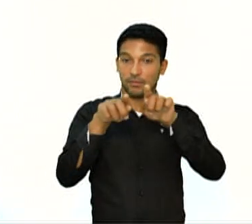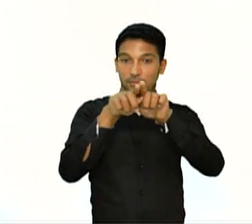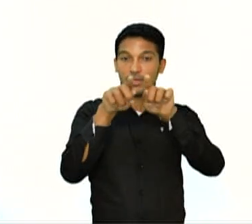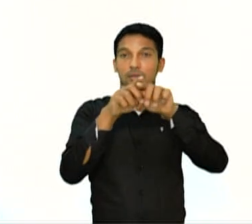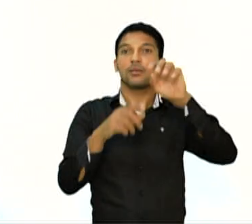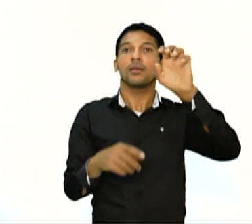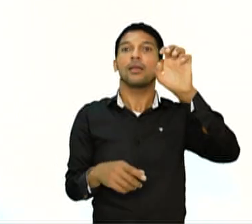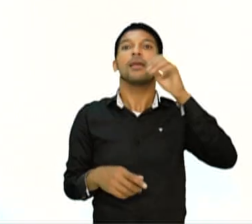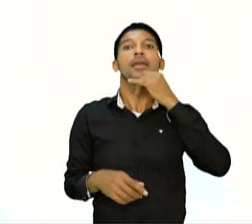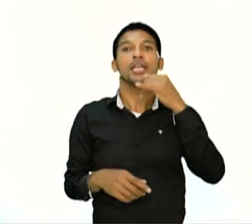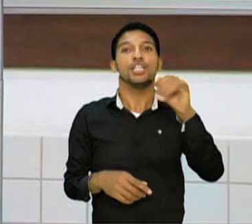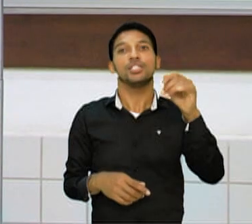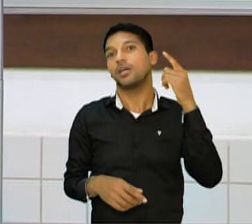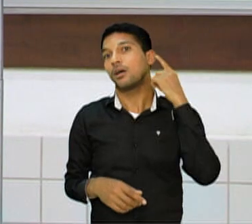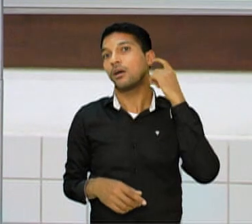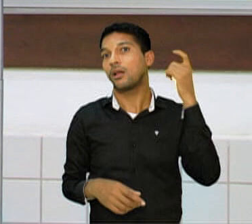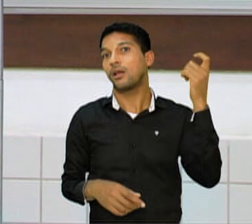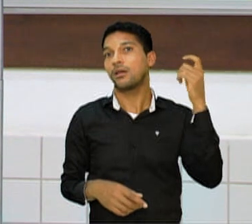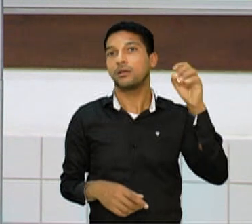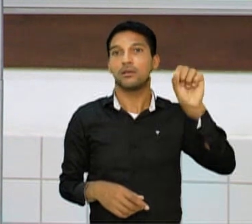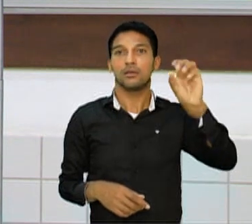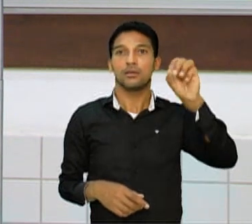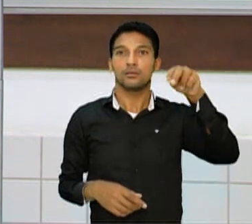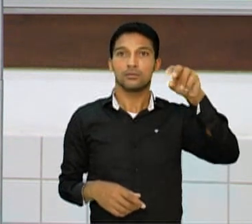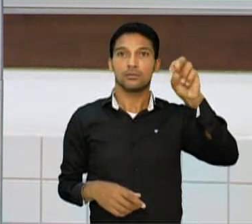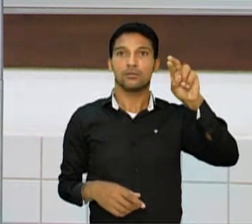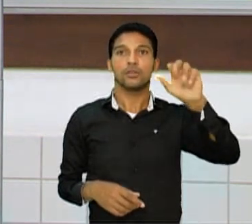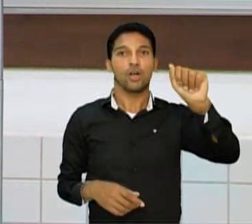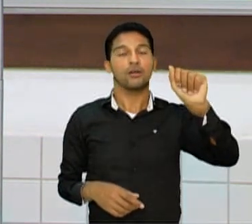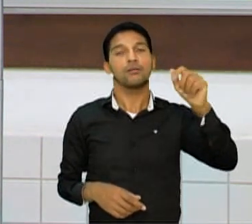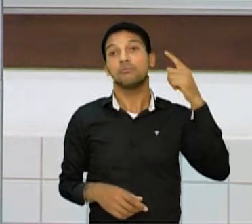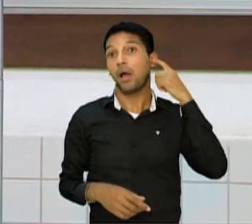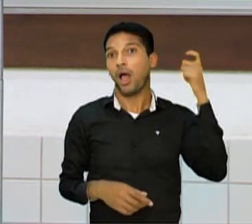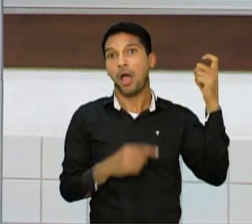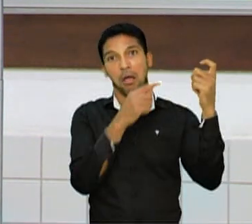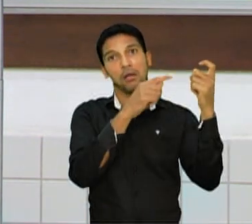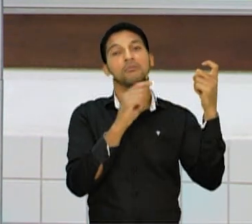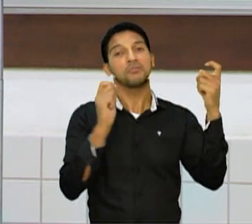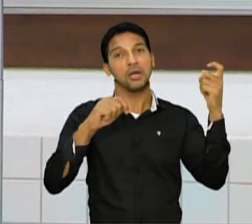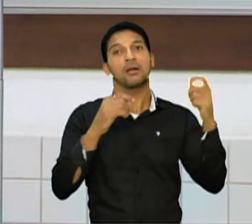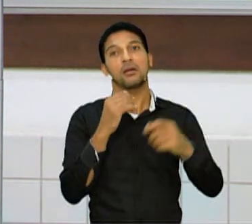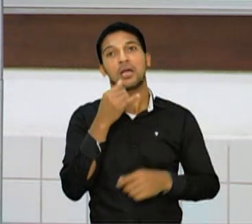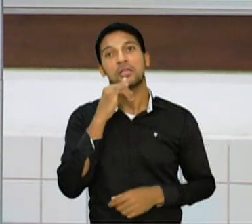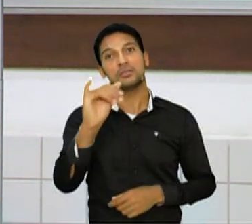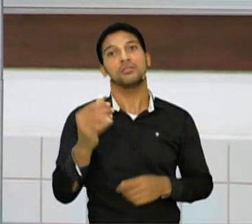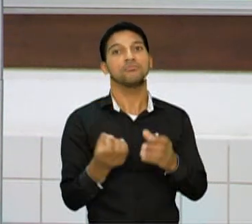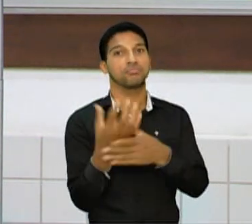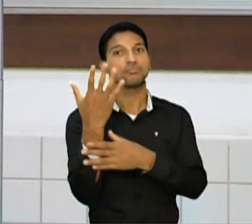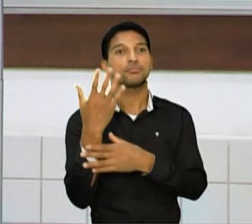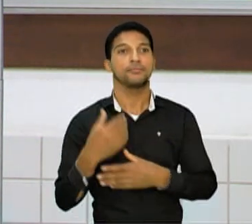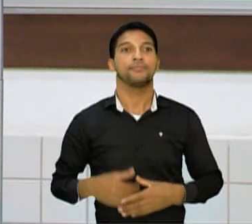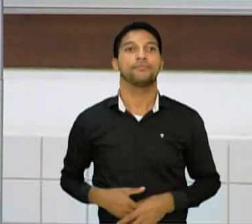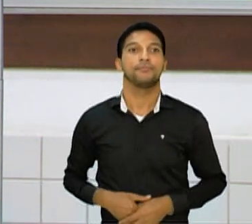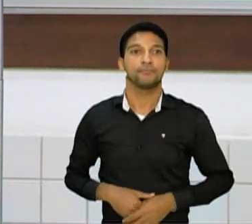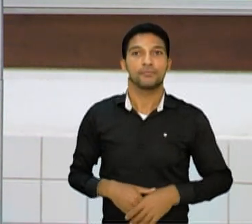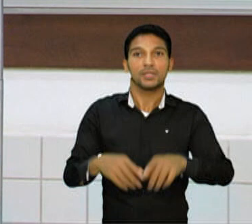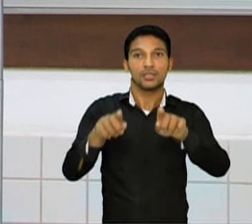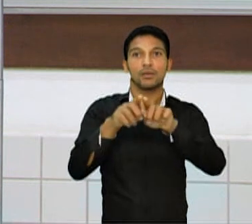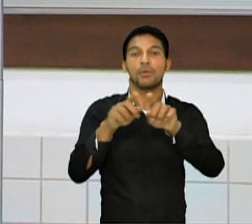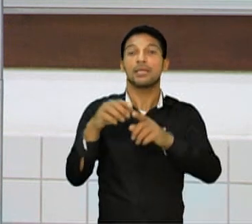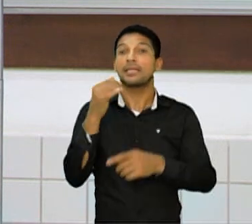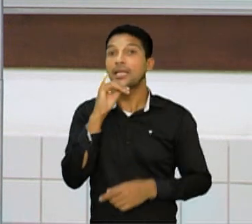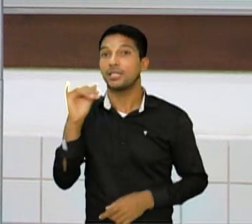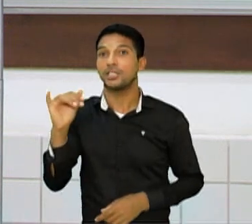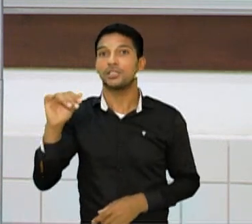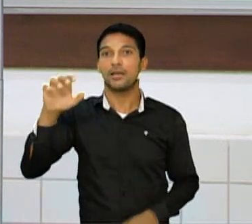de ondas sonoras, que literalmente produz energia, a energia elétrica, e aí você pode buscar a elétrica a